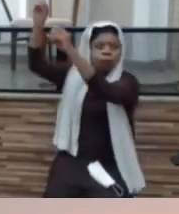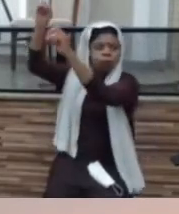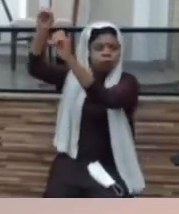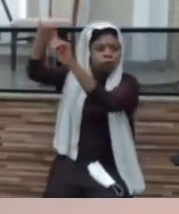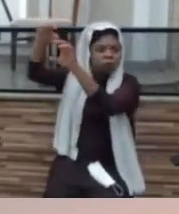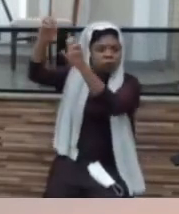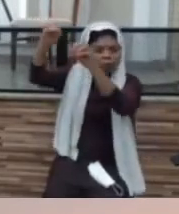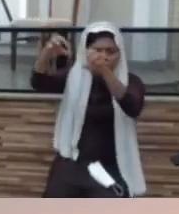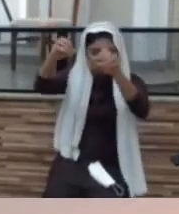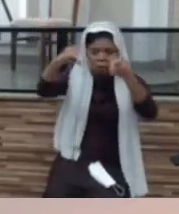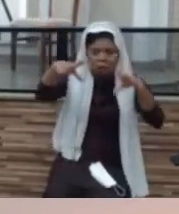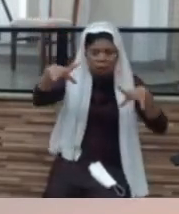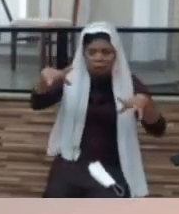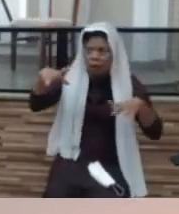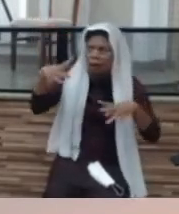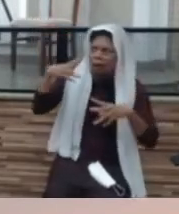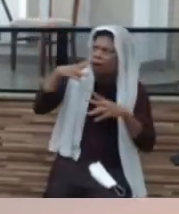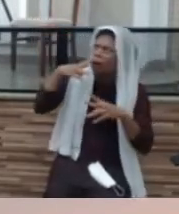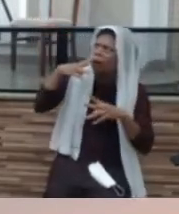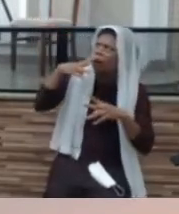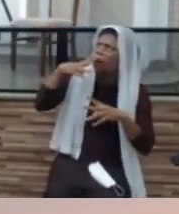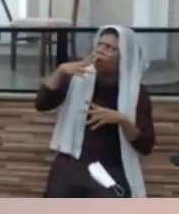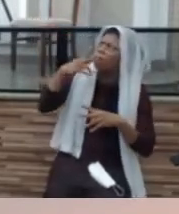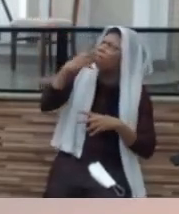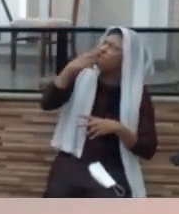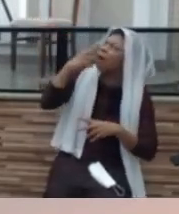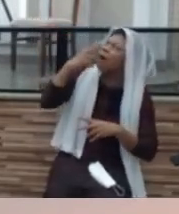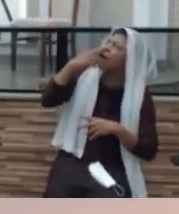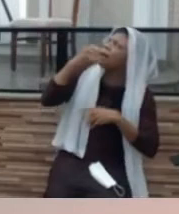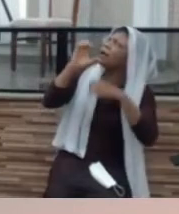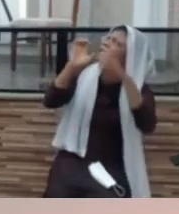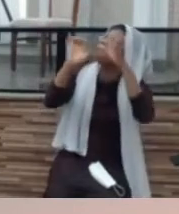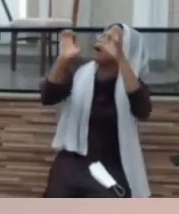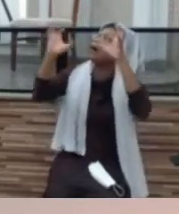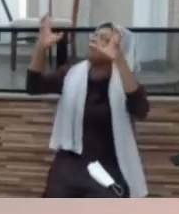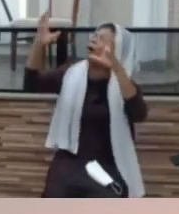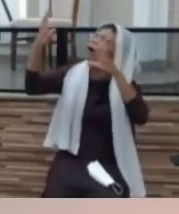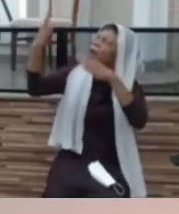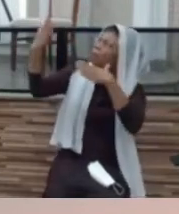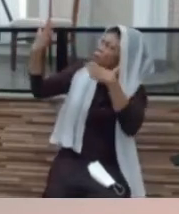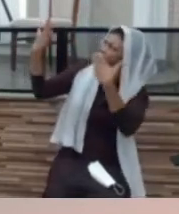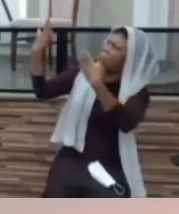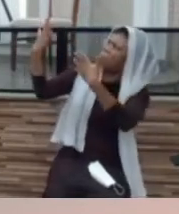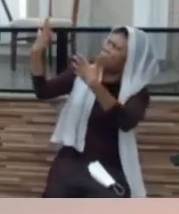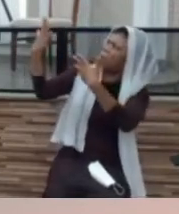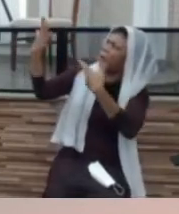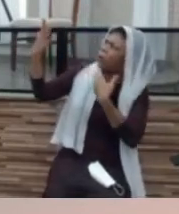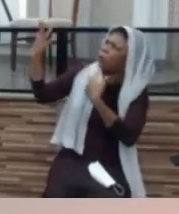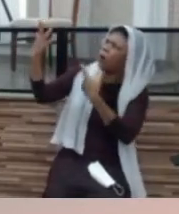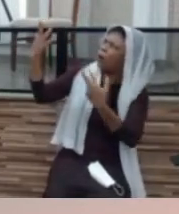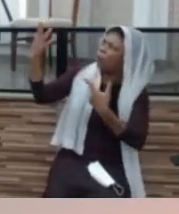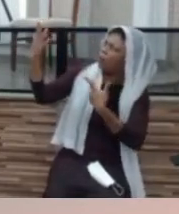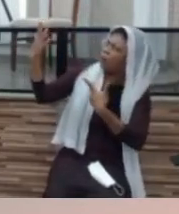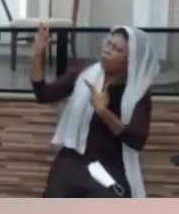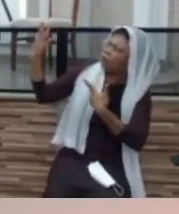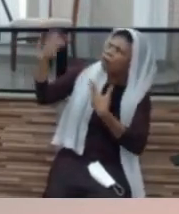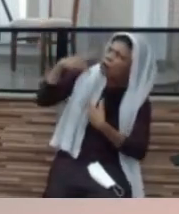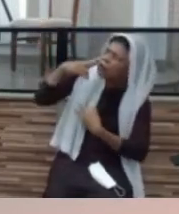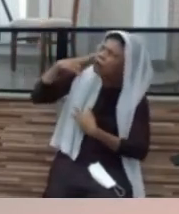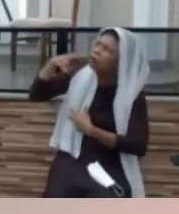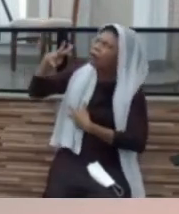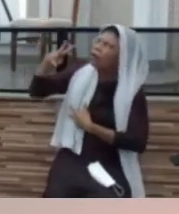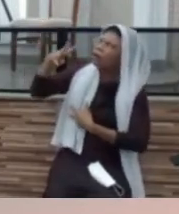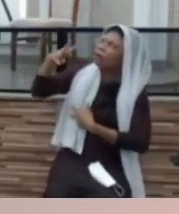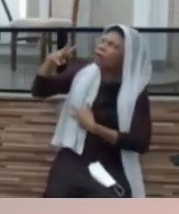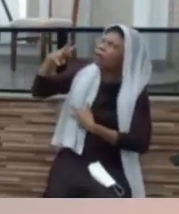tem uma nuvem do tamanho da mão de um homem, corre porque a chuva vai nos pegar no caminho. Glória ao nome do Senhor. Irmão,